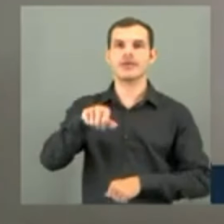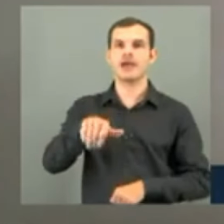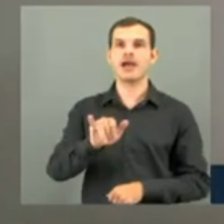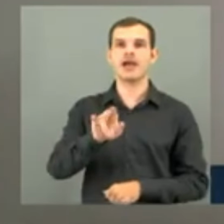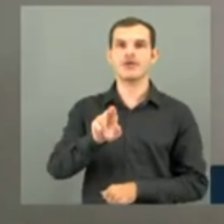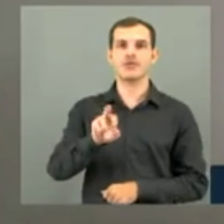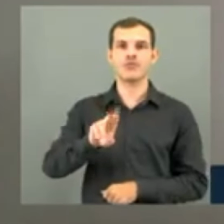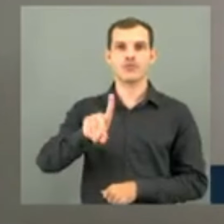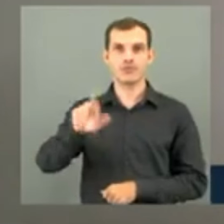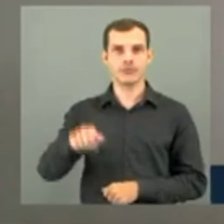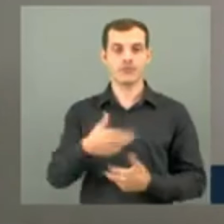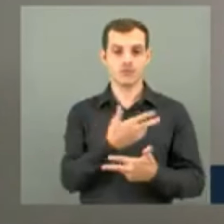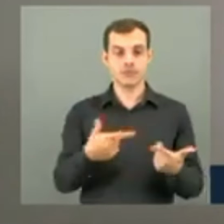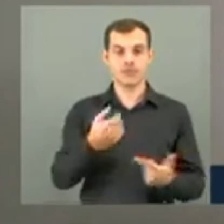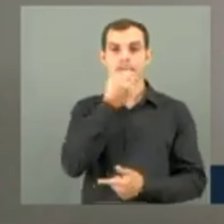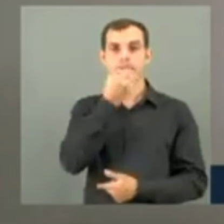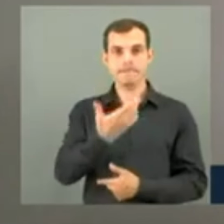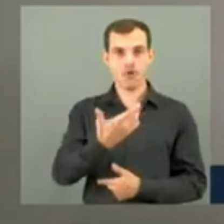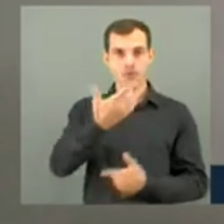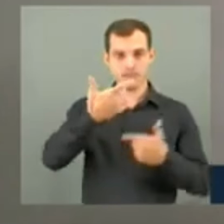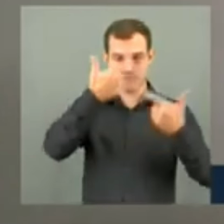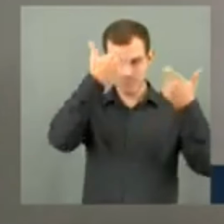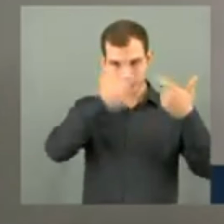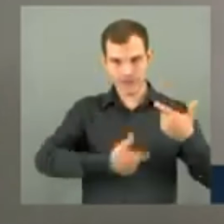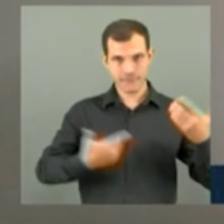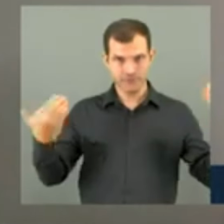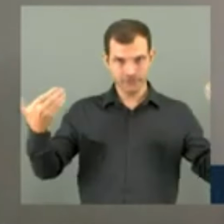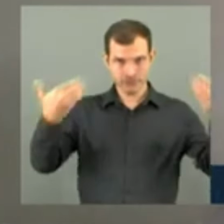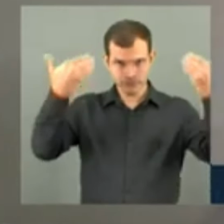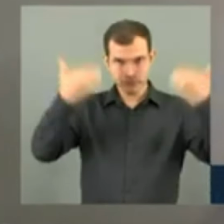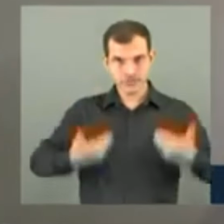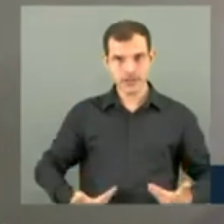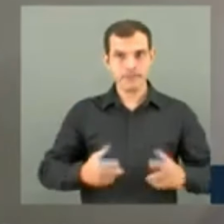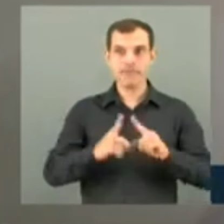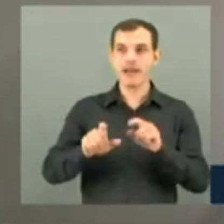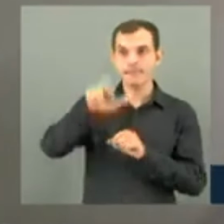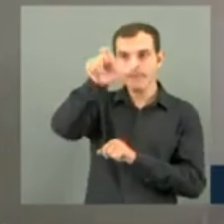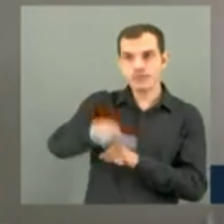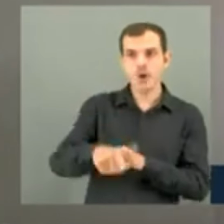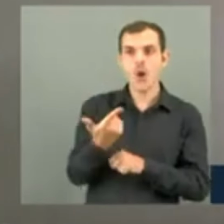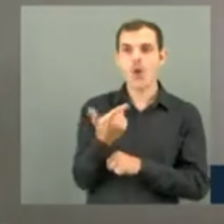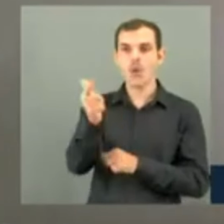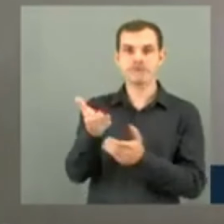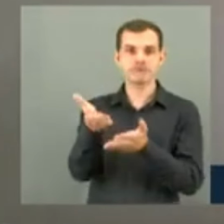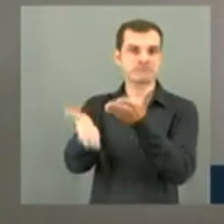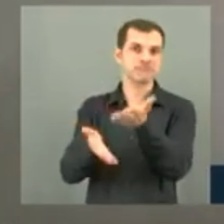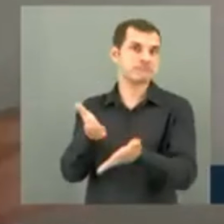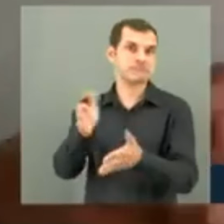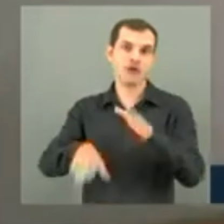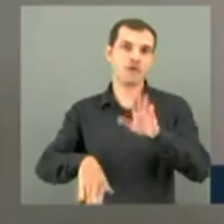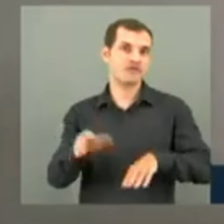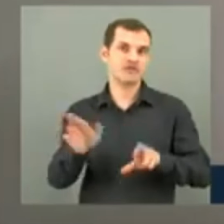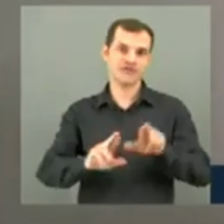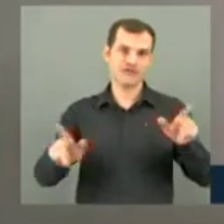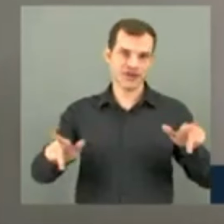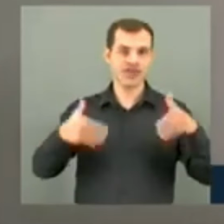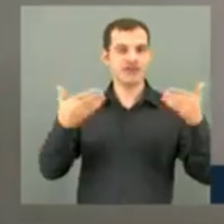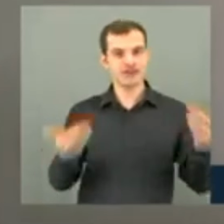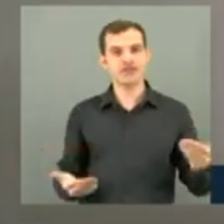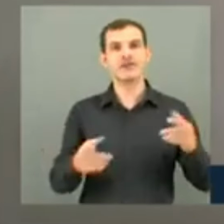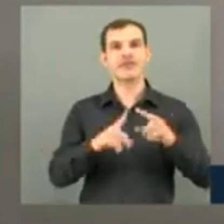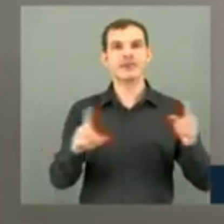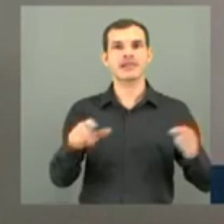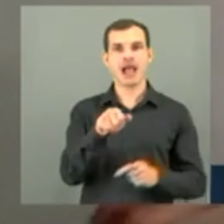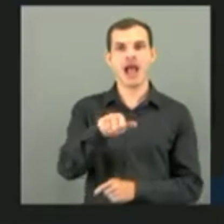Aquilo que é bom para mim pode não ser bom para a Ayurveda, mas aquilo que é bom para a Ayurveda com certeza vai ser bom para mim. Então, nem sempre aquilo que vai